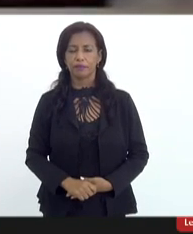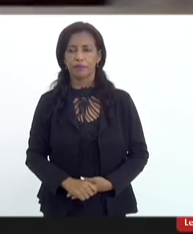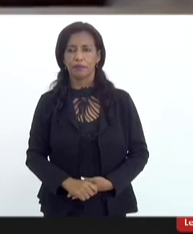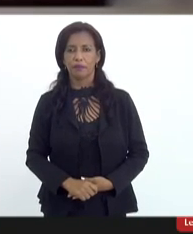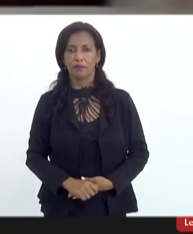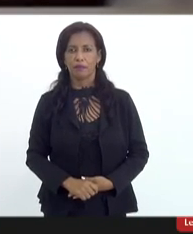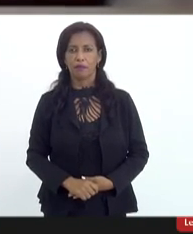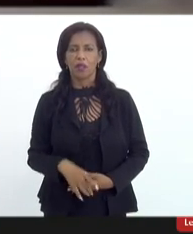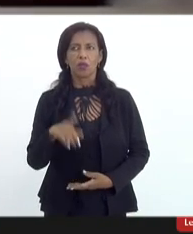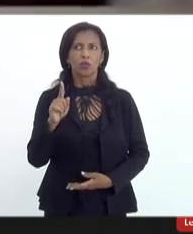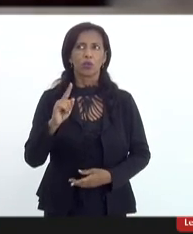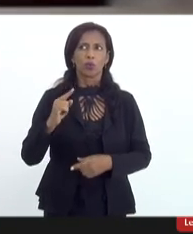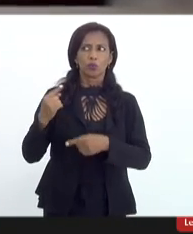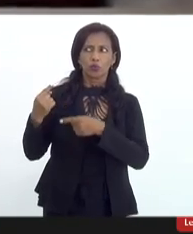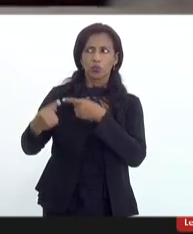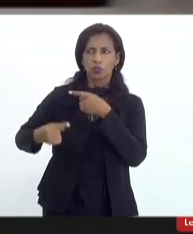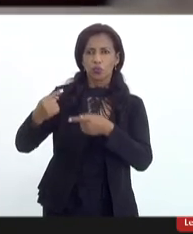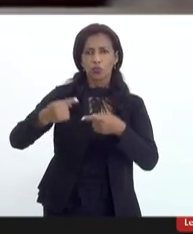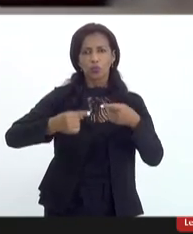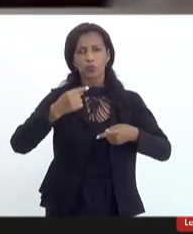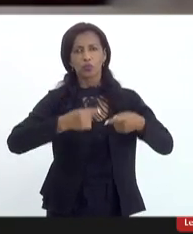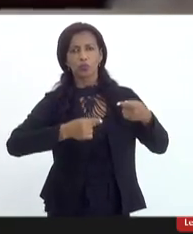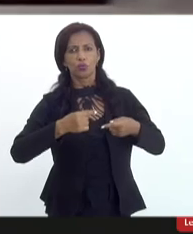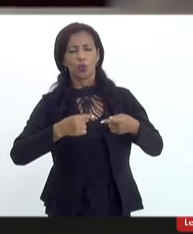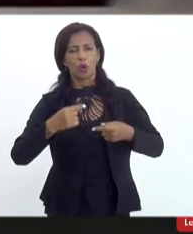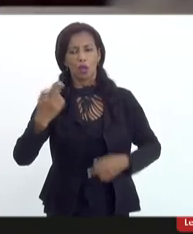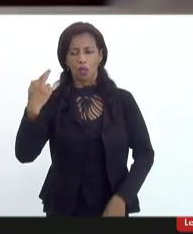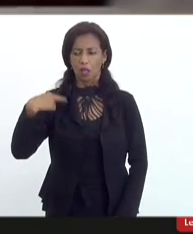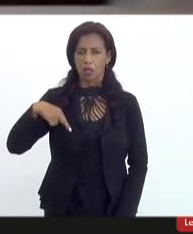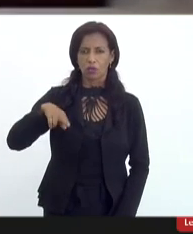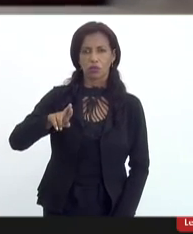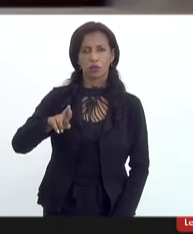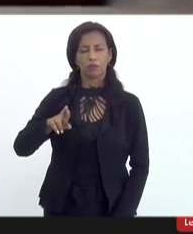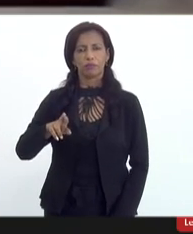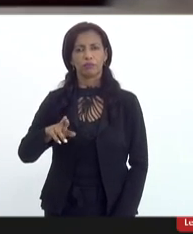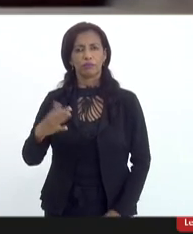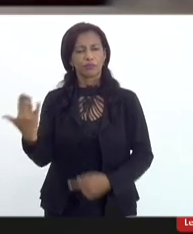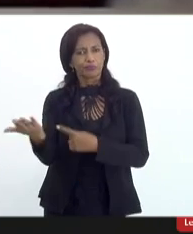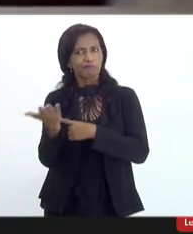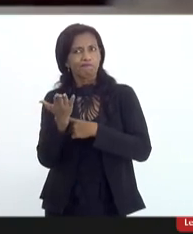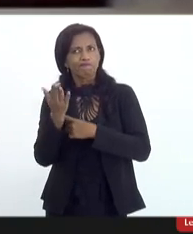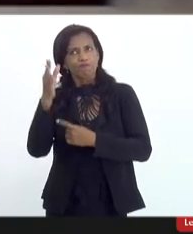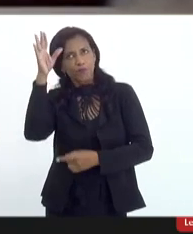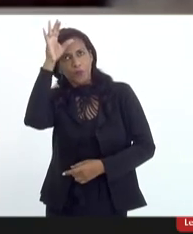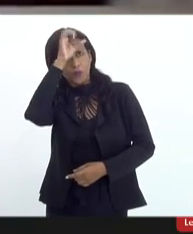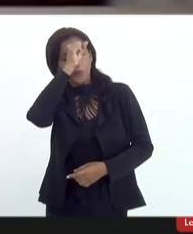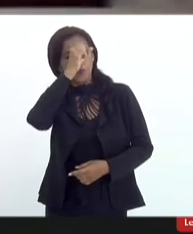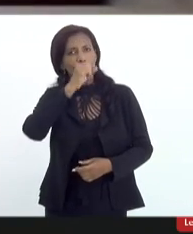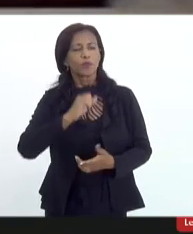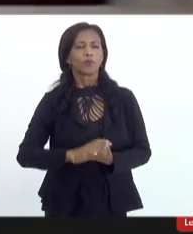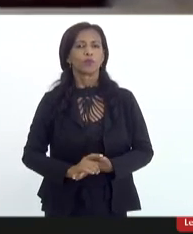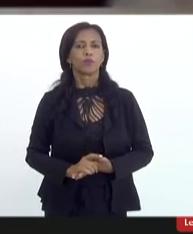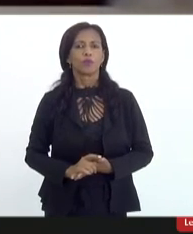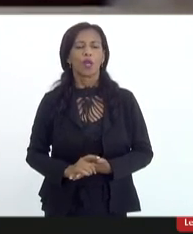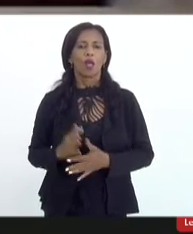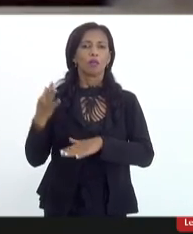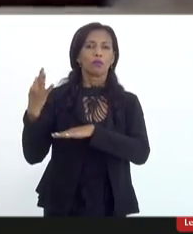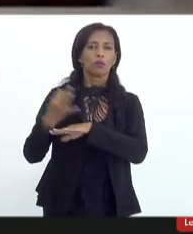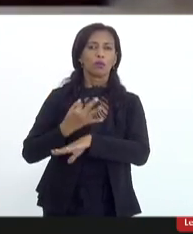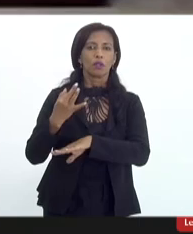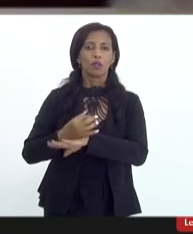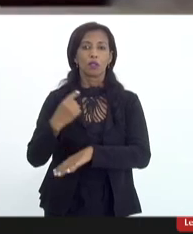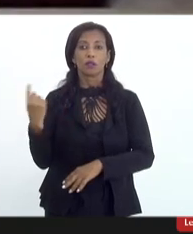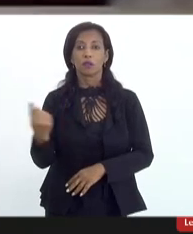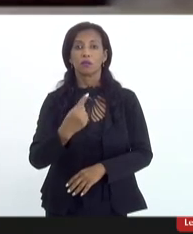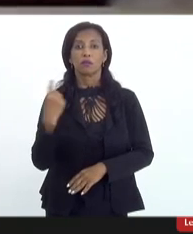o indiscutível recorte étnico-religioso que nos ajuda a compreender a situação da intolerância no